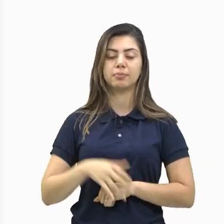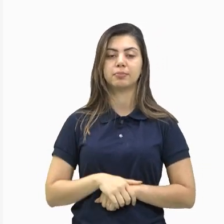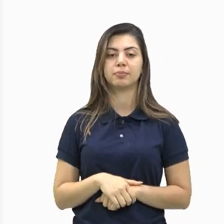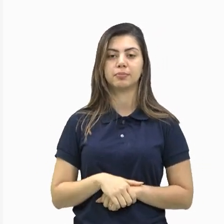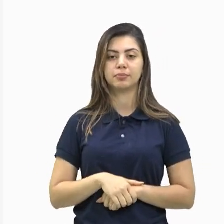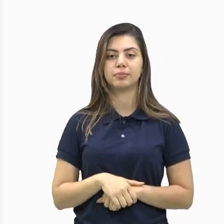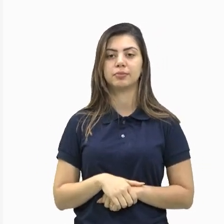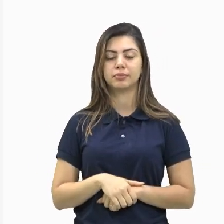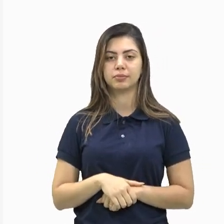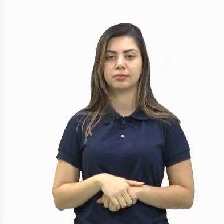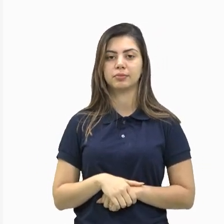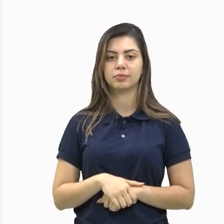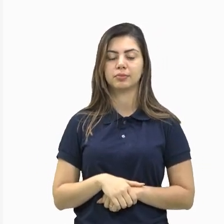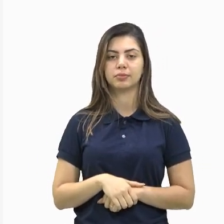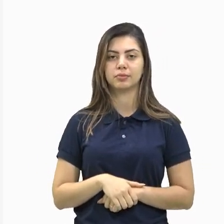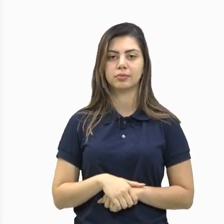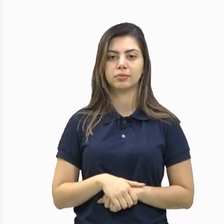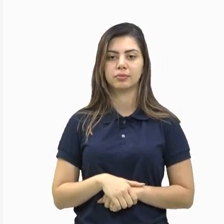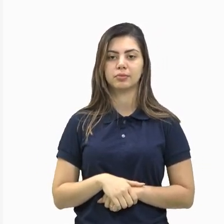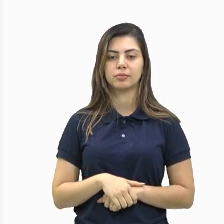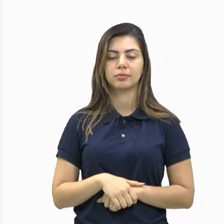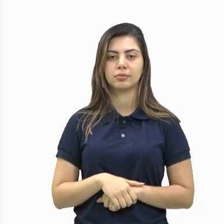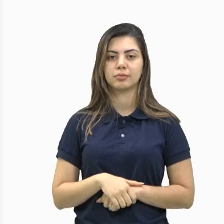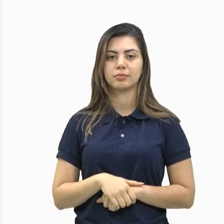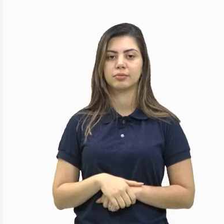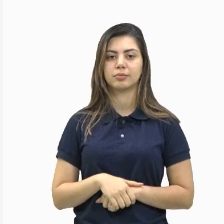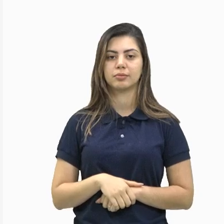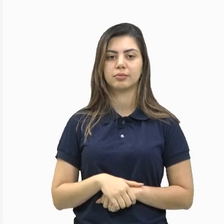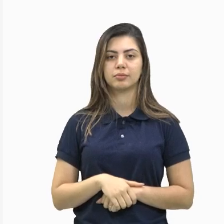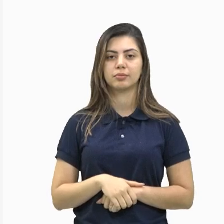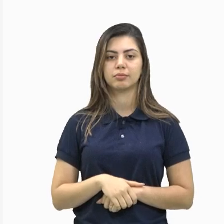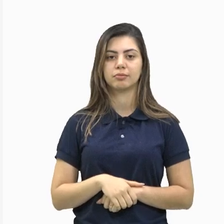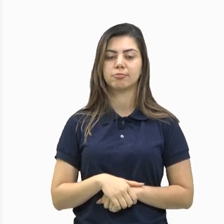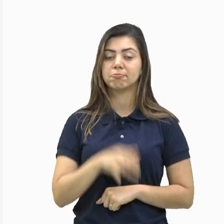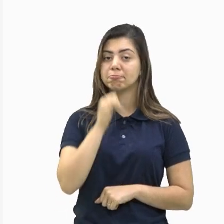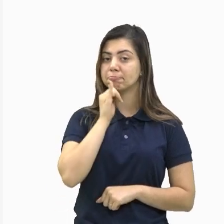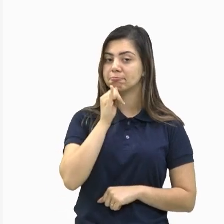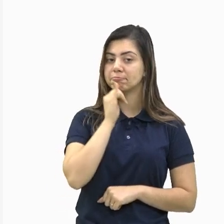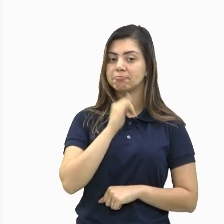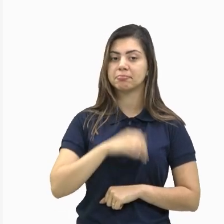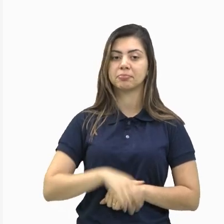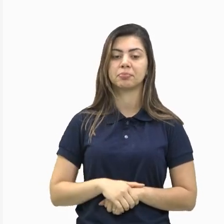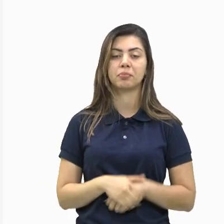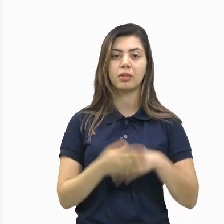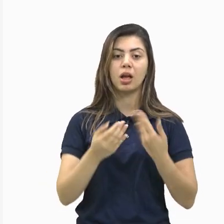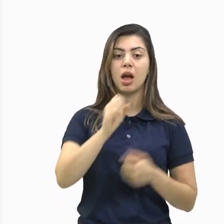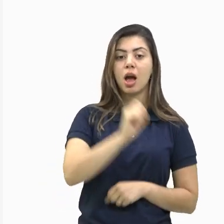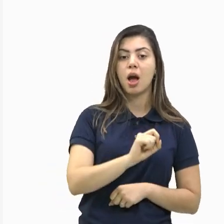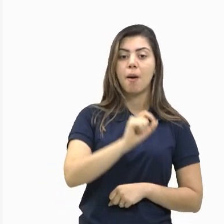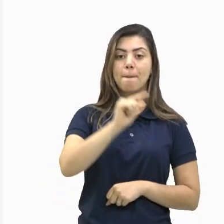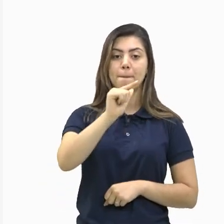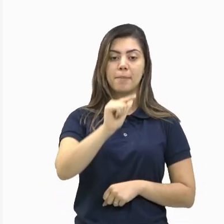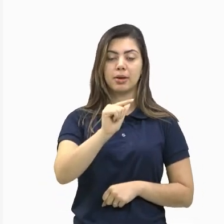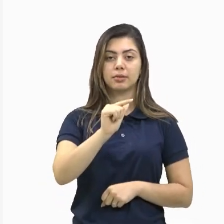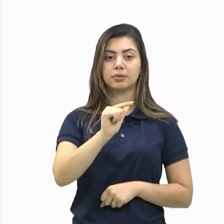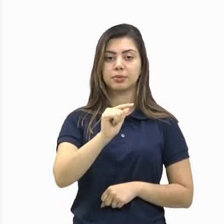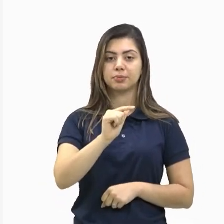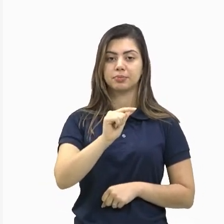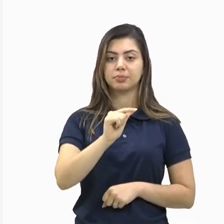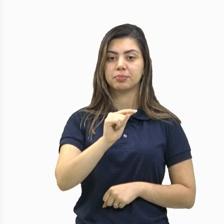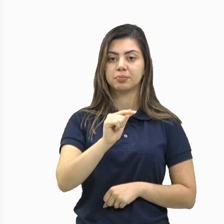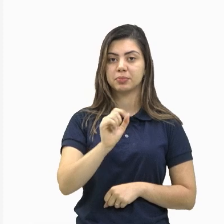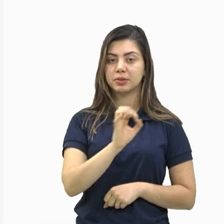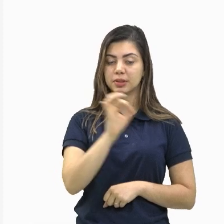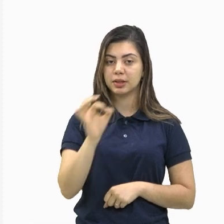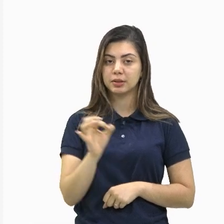some 1 a taxa de aumento percentual expressa na forma decimal. E olha só que nós temos aqui, um aumento, olha só, fator de aumento, e nós estamos